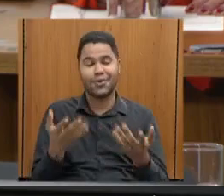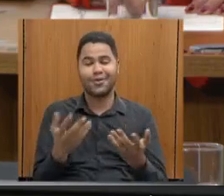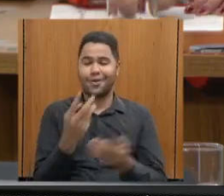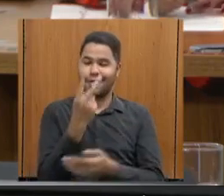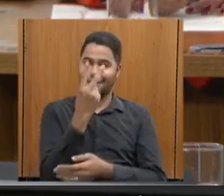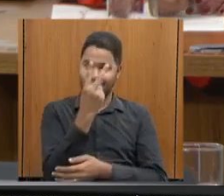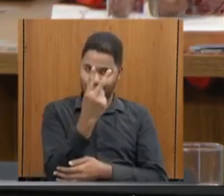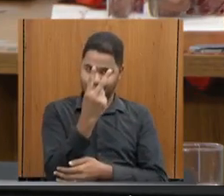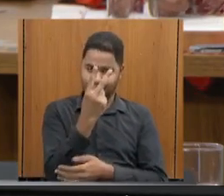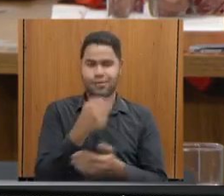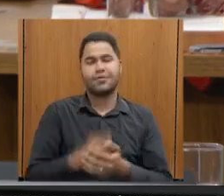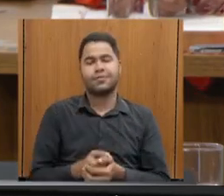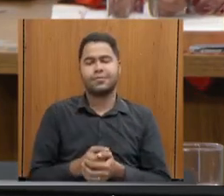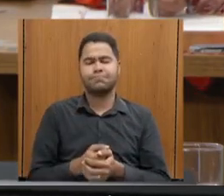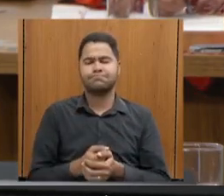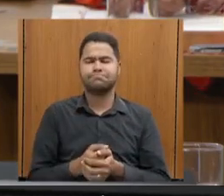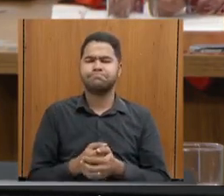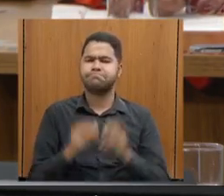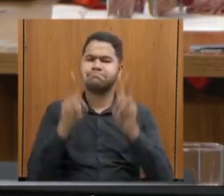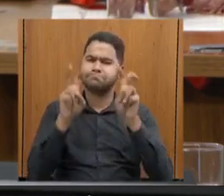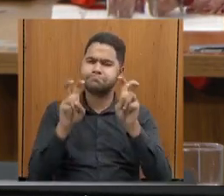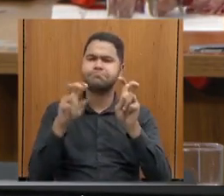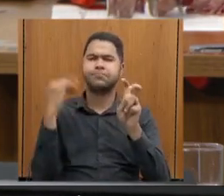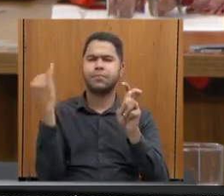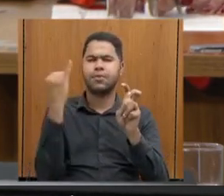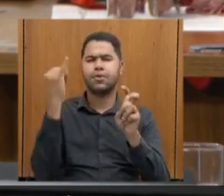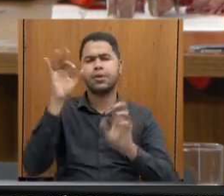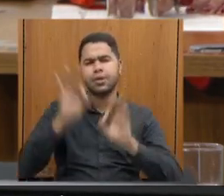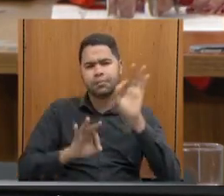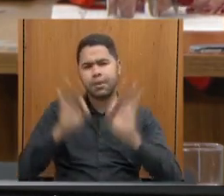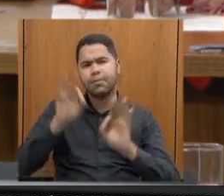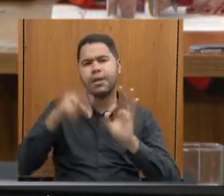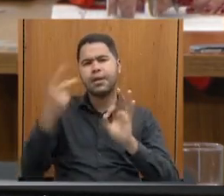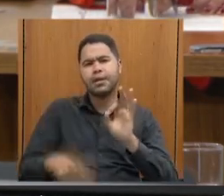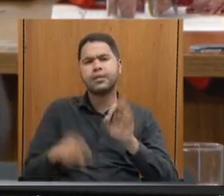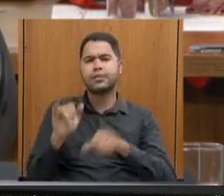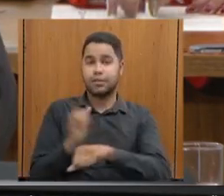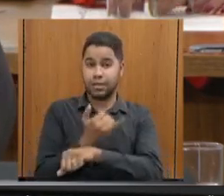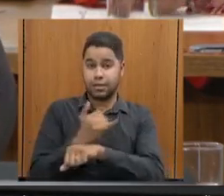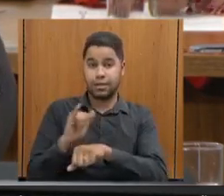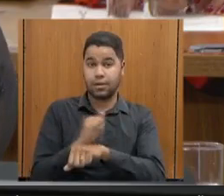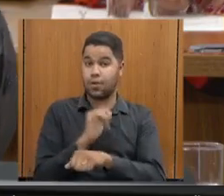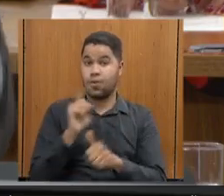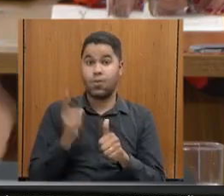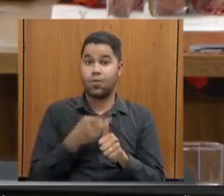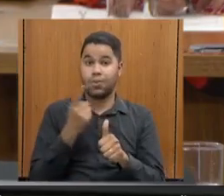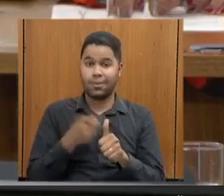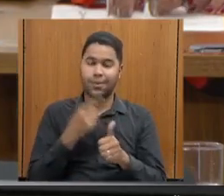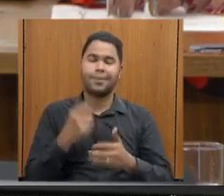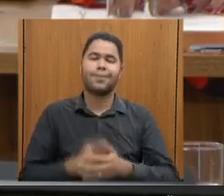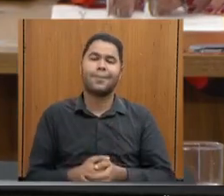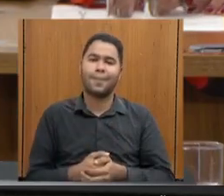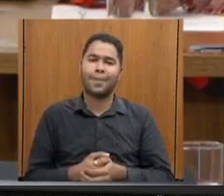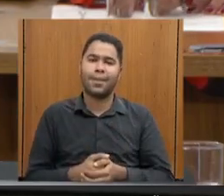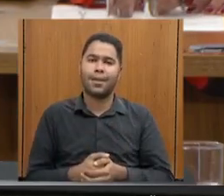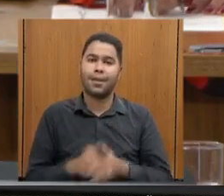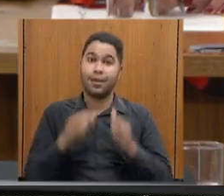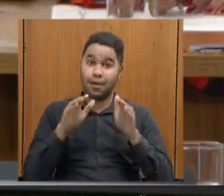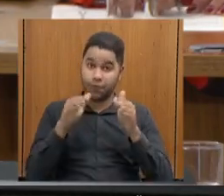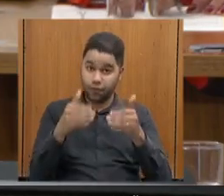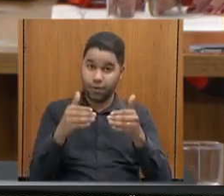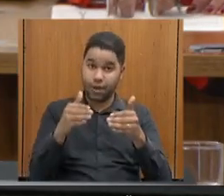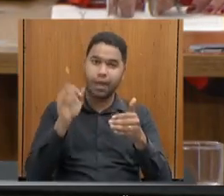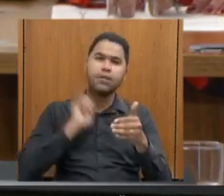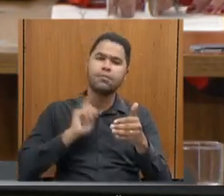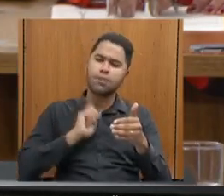tem dois lemas muito fortes no nosso planejamento estratégico o primeiro chama focar em Minas